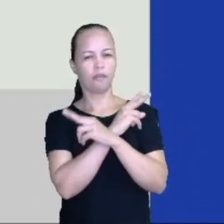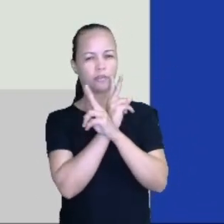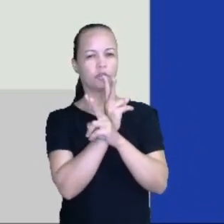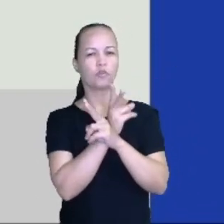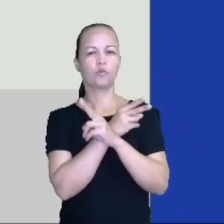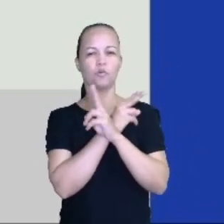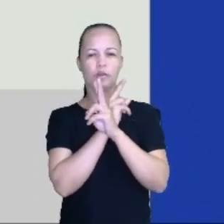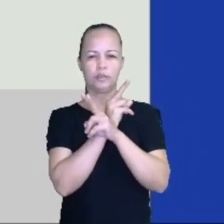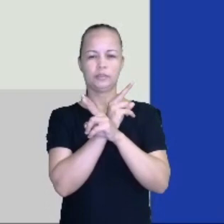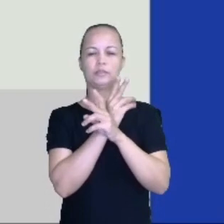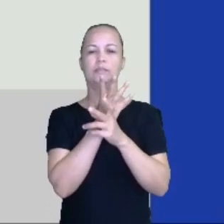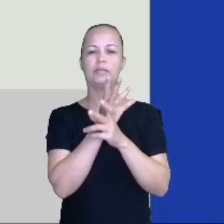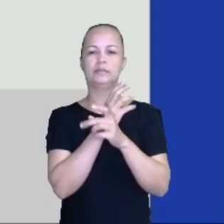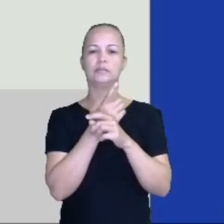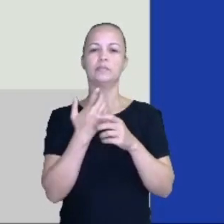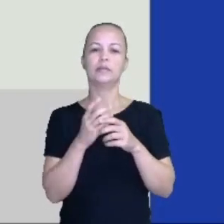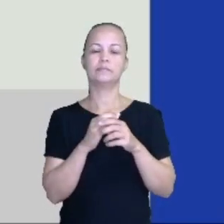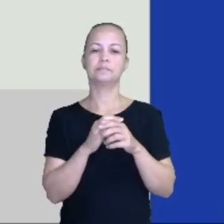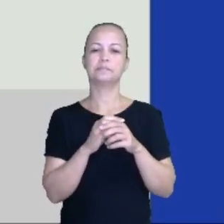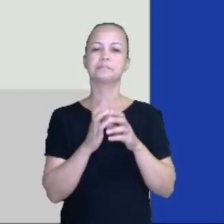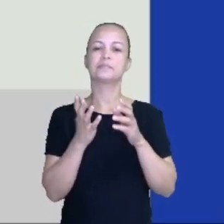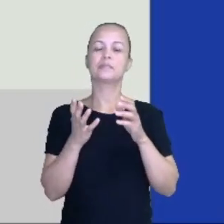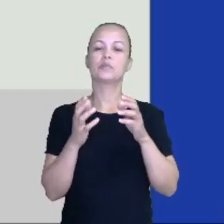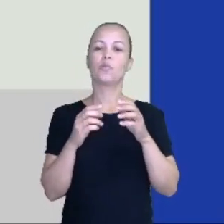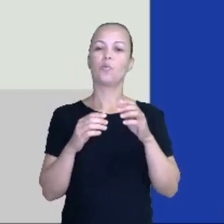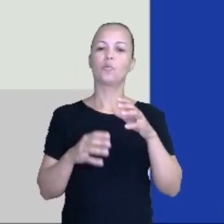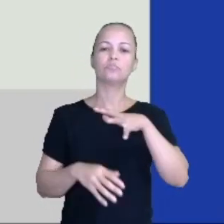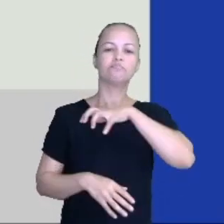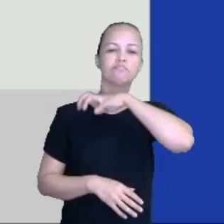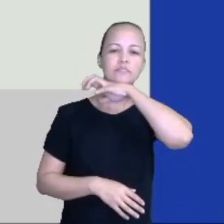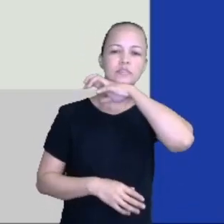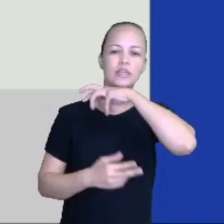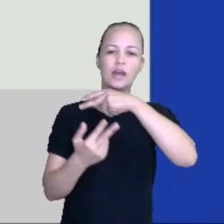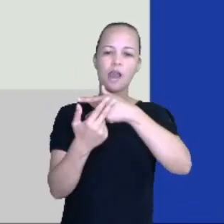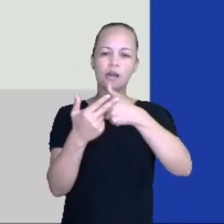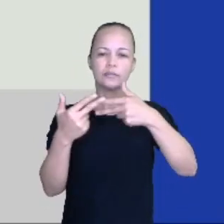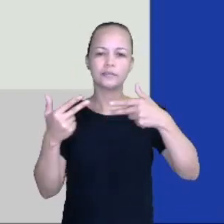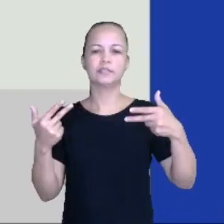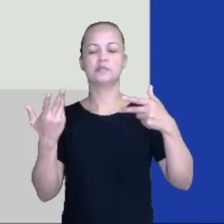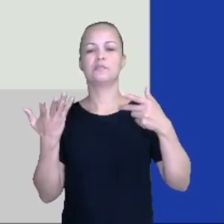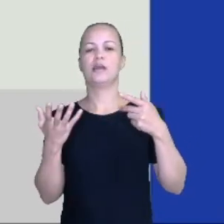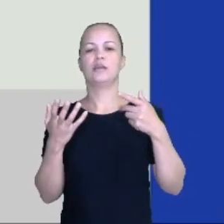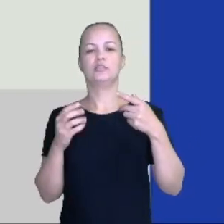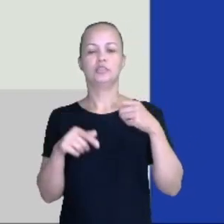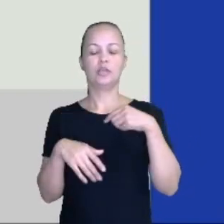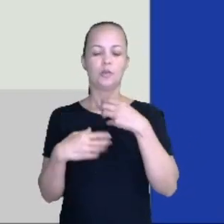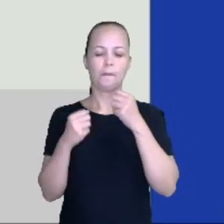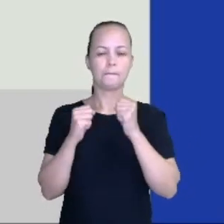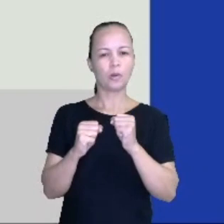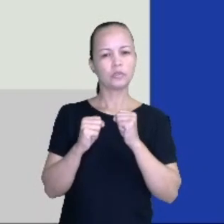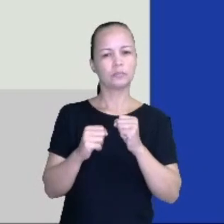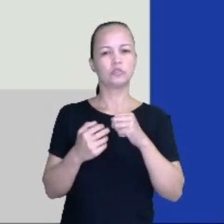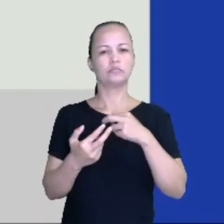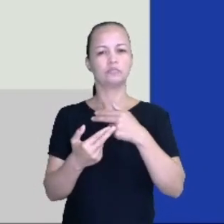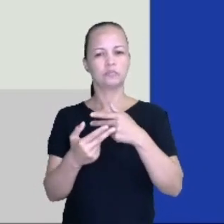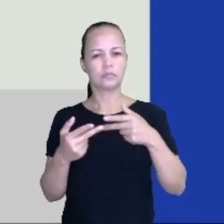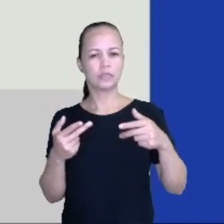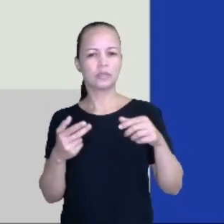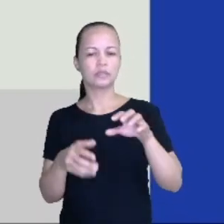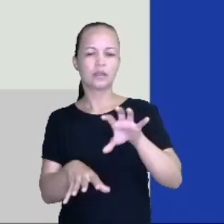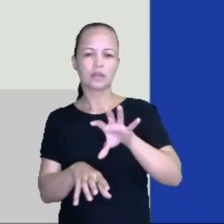pela atmosfera, os animais, que de alguns animais também podemos tirar alguns